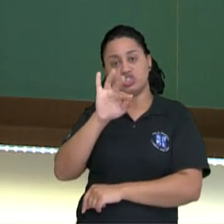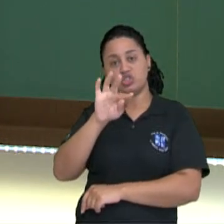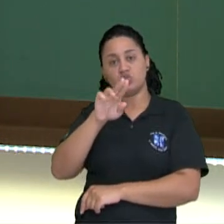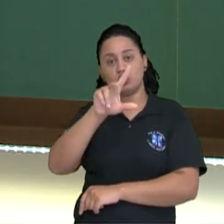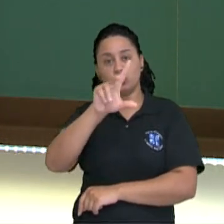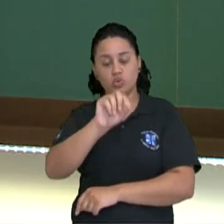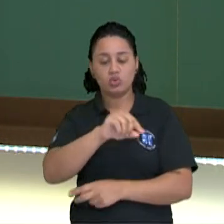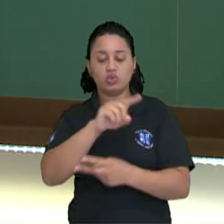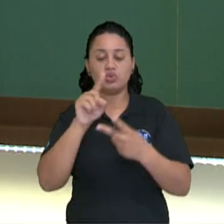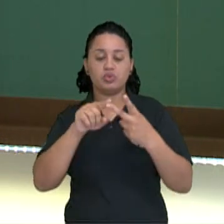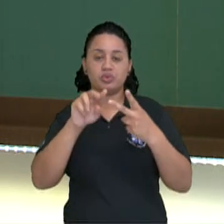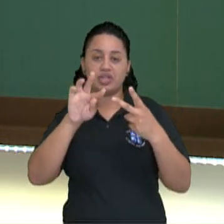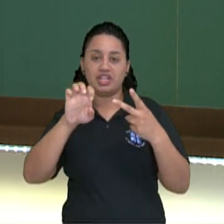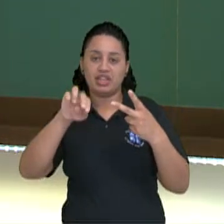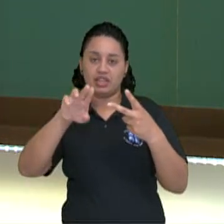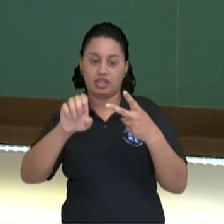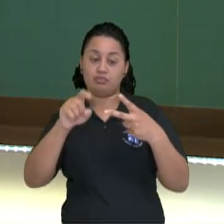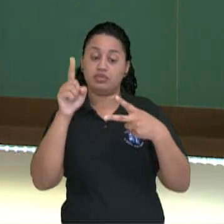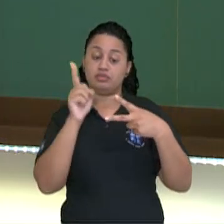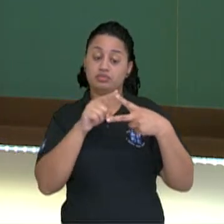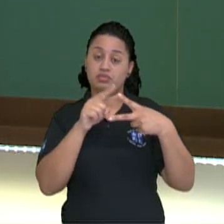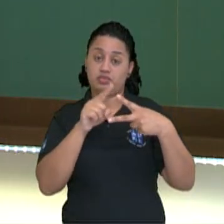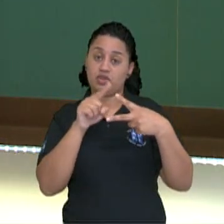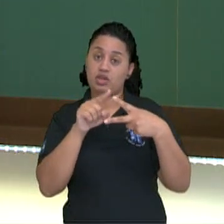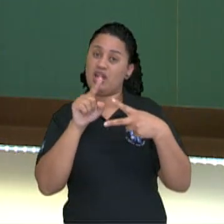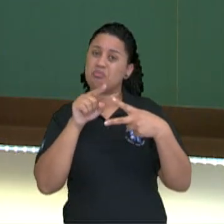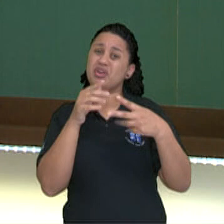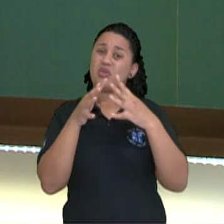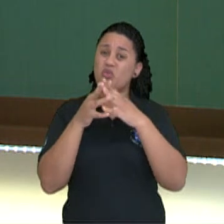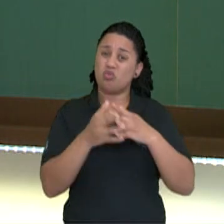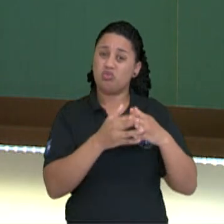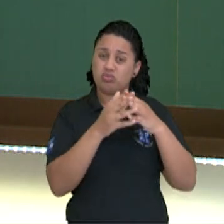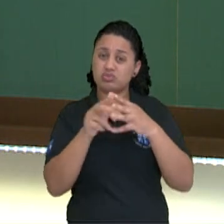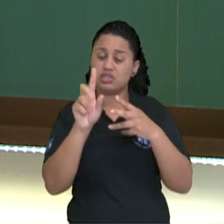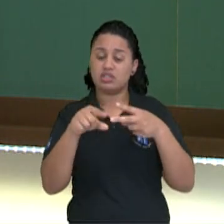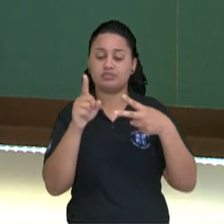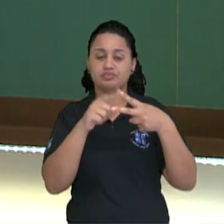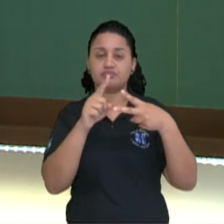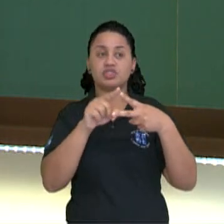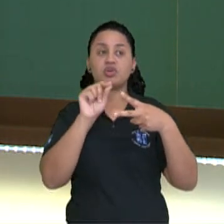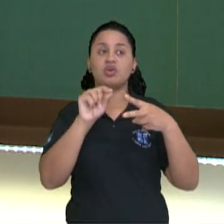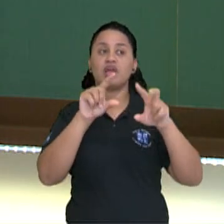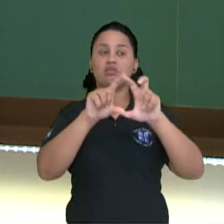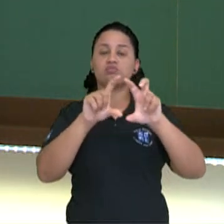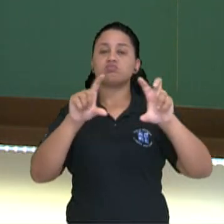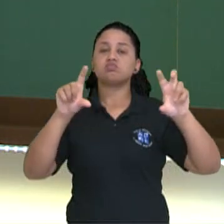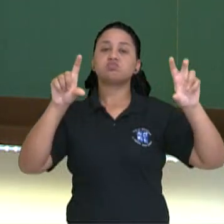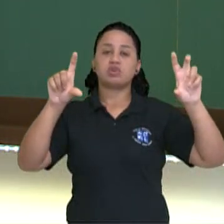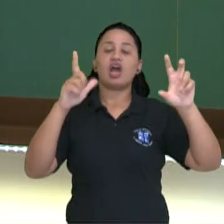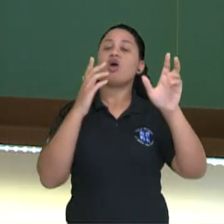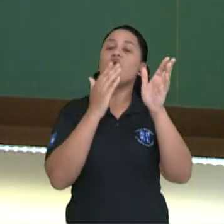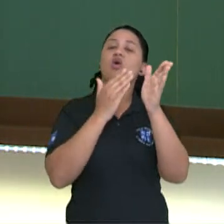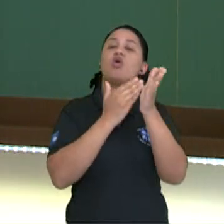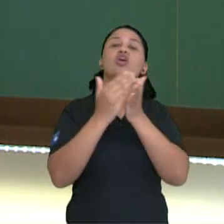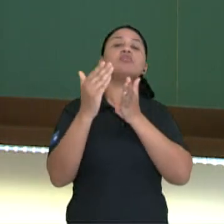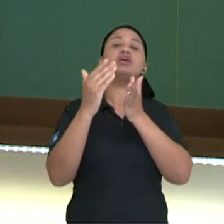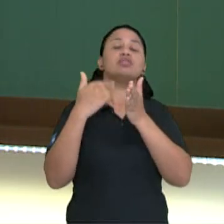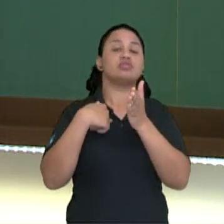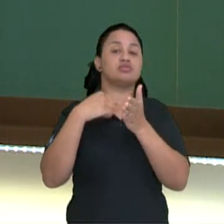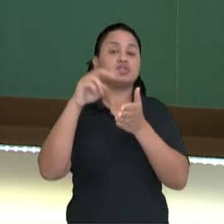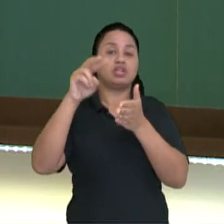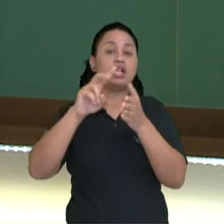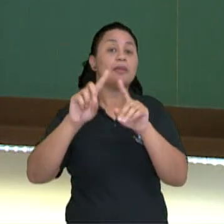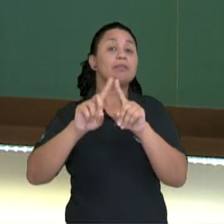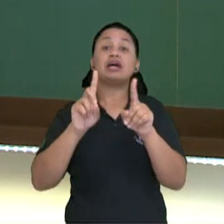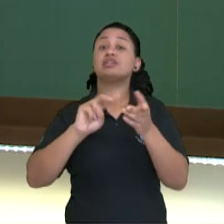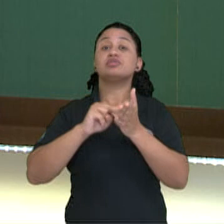confundido. Então, o título da notícia ou da reportagem é aquilo que vai dar a introdução ali, mas não